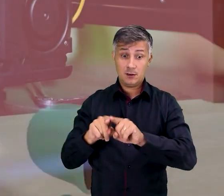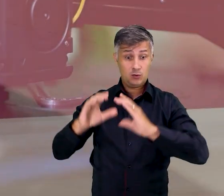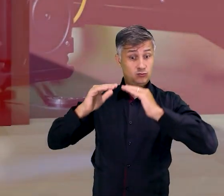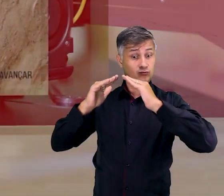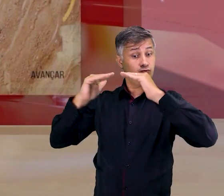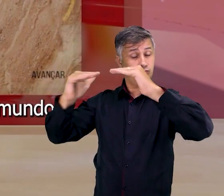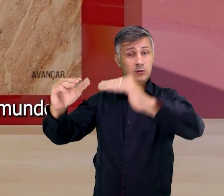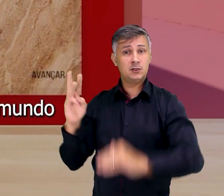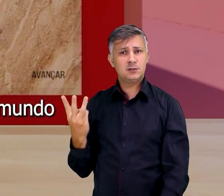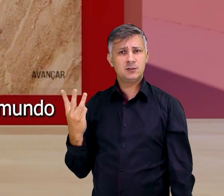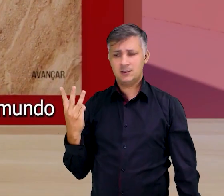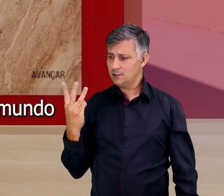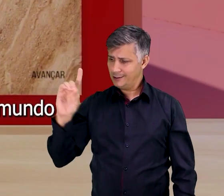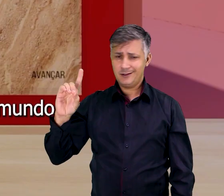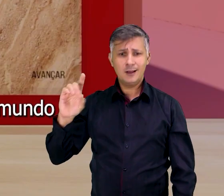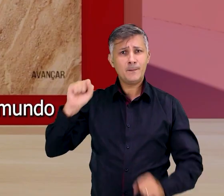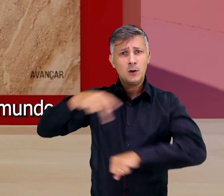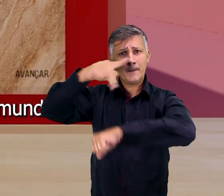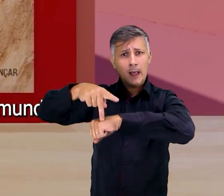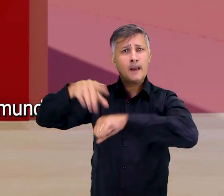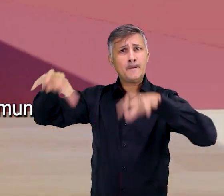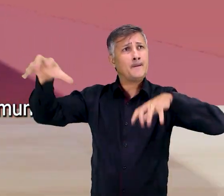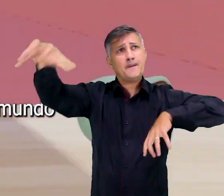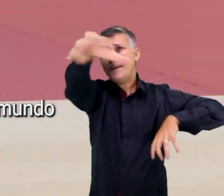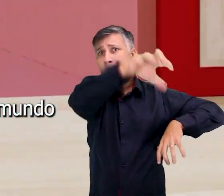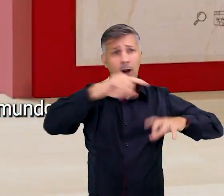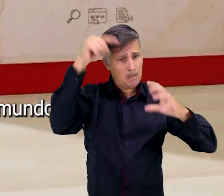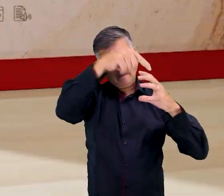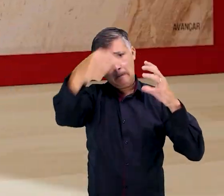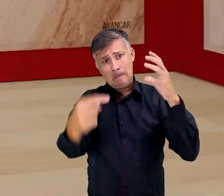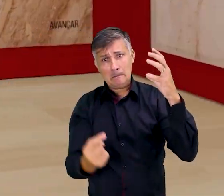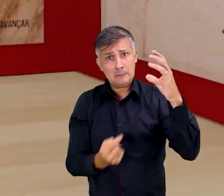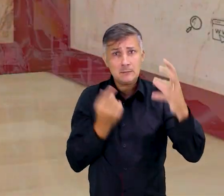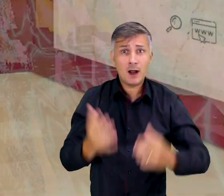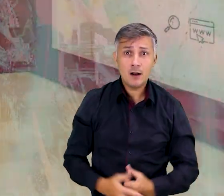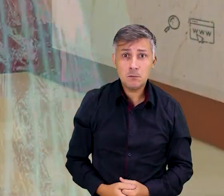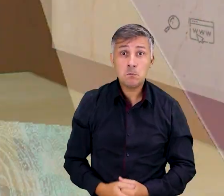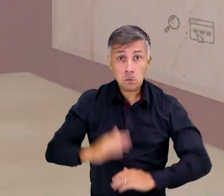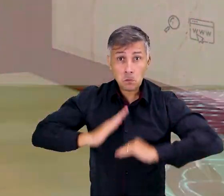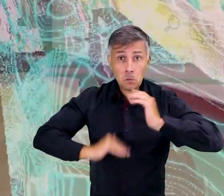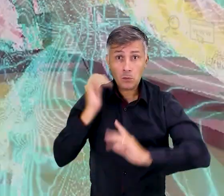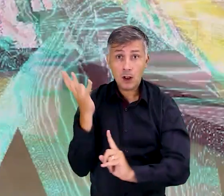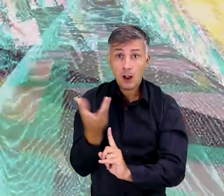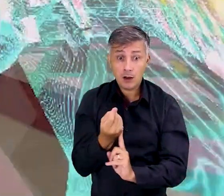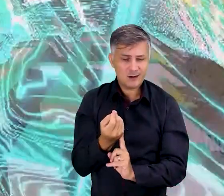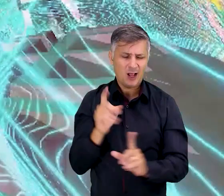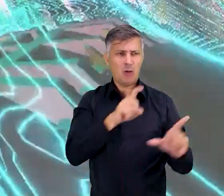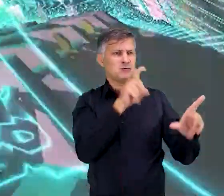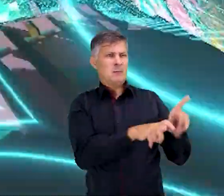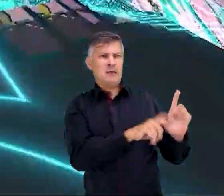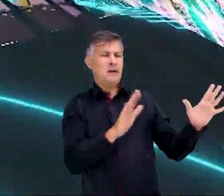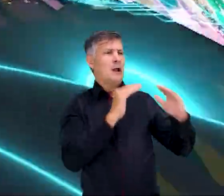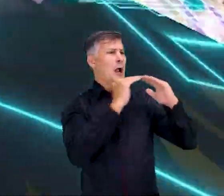virtual 3D pode estar presente em todos os países do mundo ao mesmo tempo. Se o artista não quiser depender dos intermediários nos